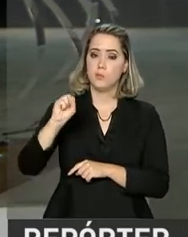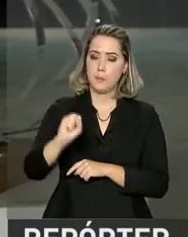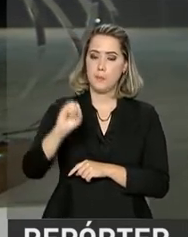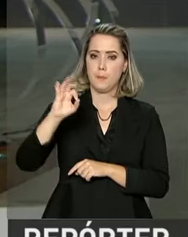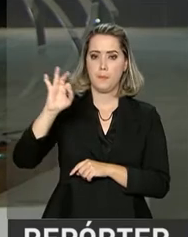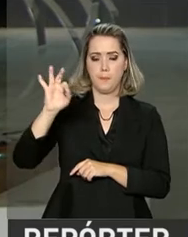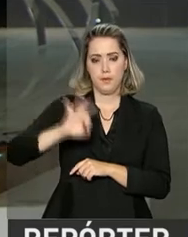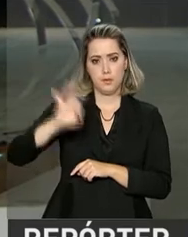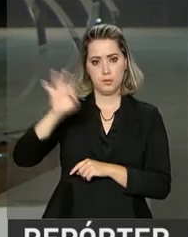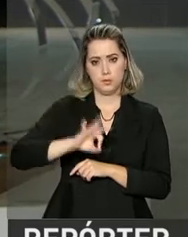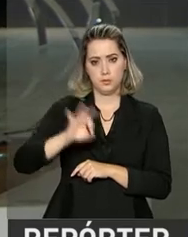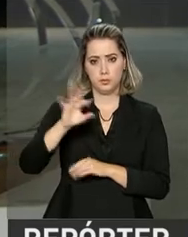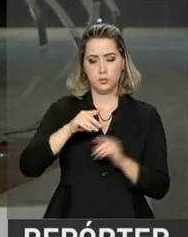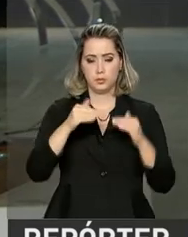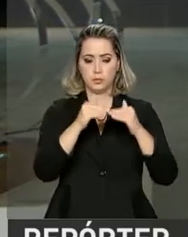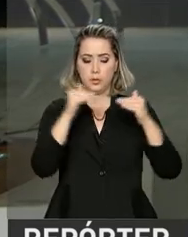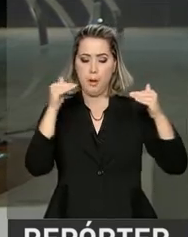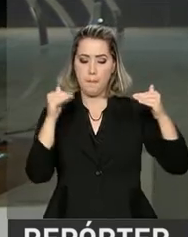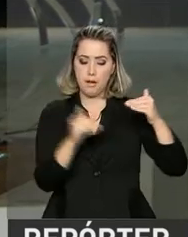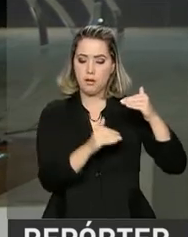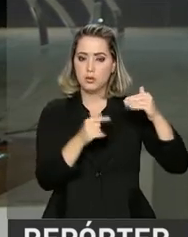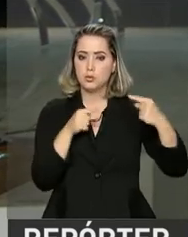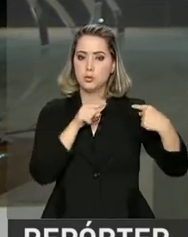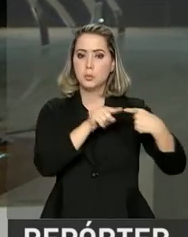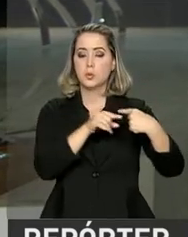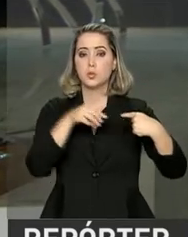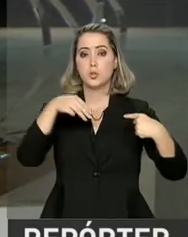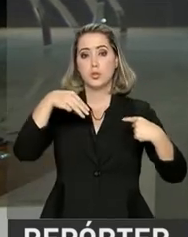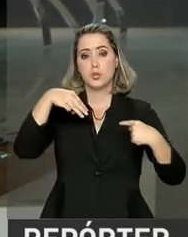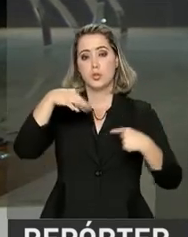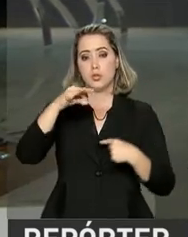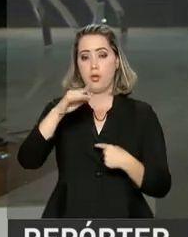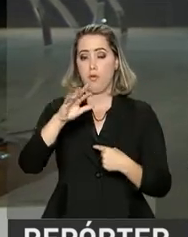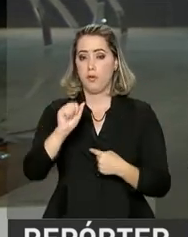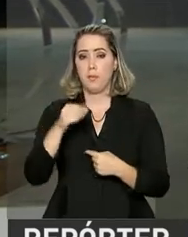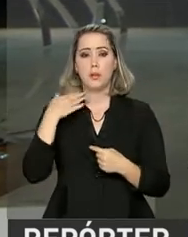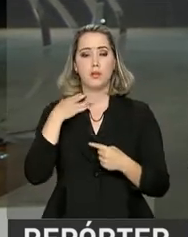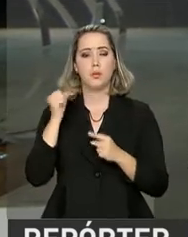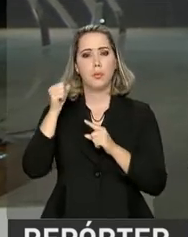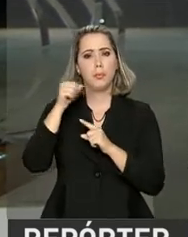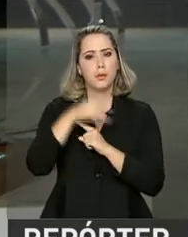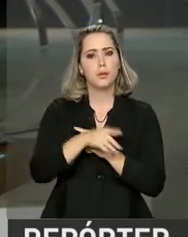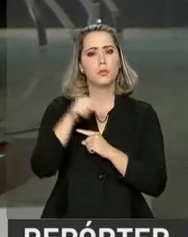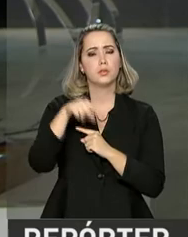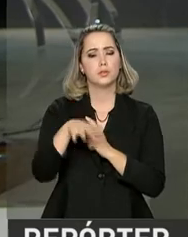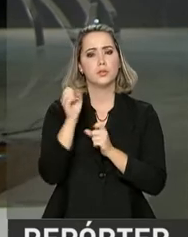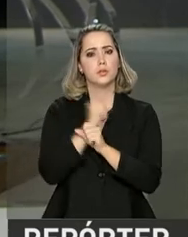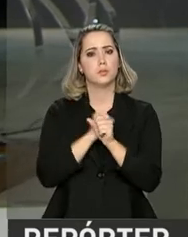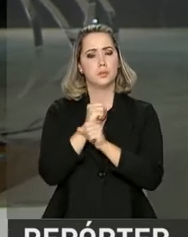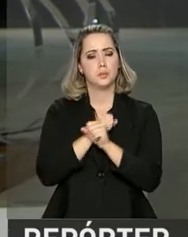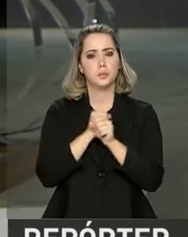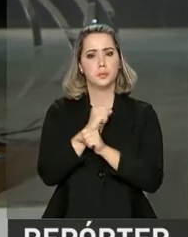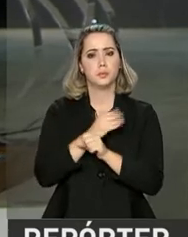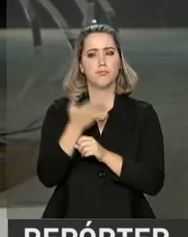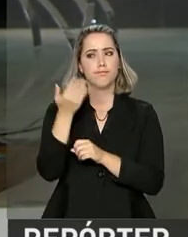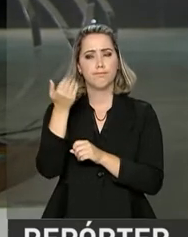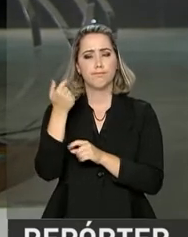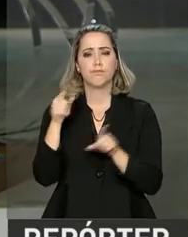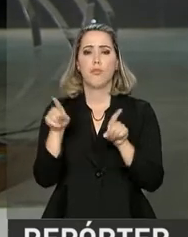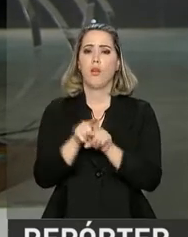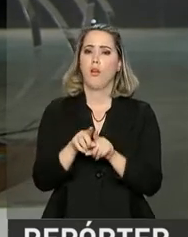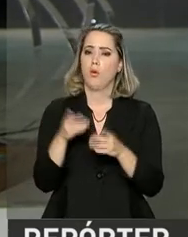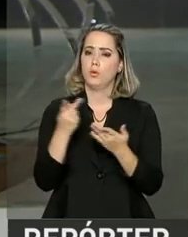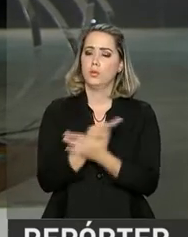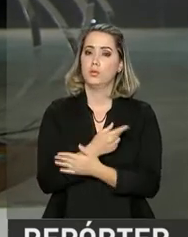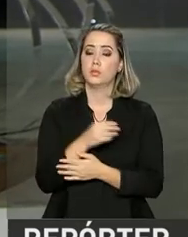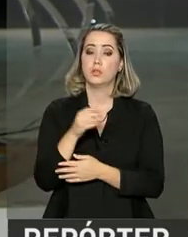4,08%, abaixo do centro da meta do Banco Central para este ano, que é de 4,5%. A última vez que isso ocorreu, Leandro,